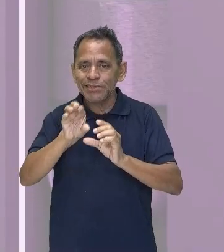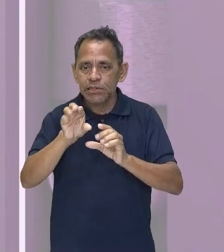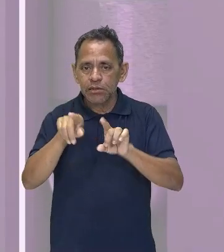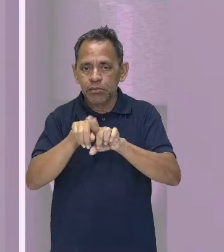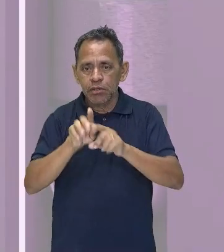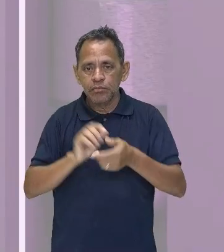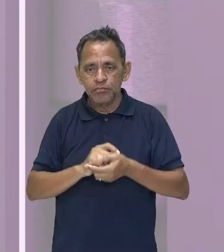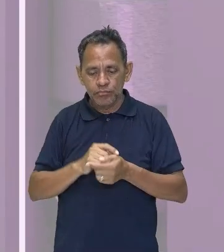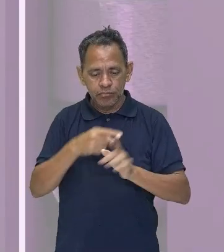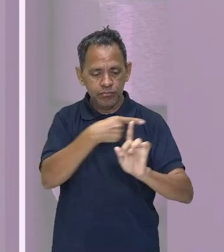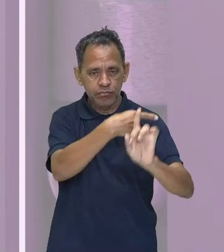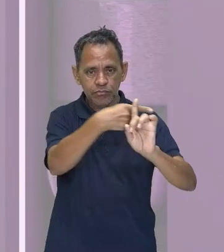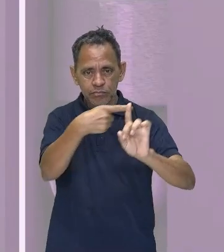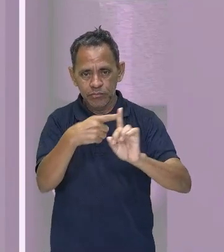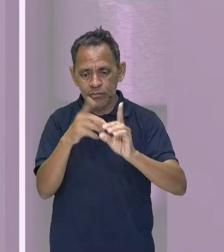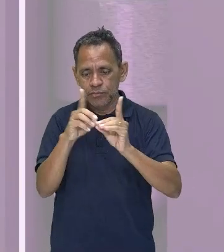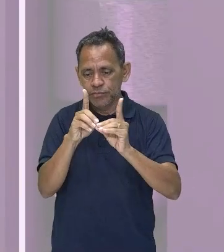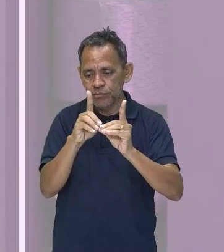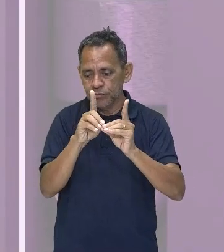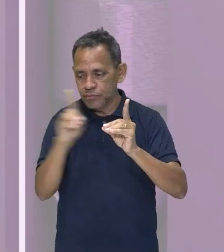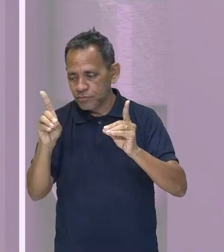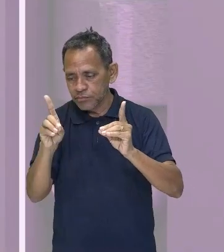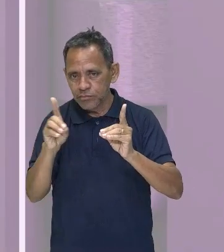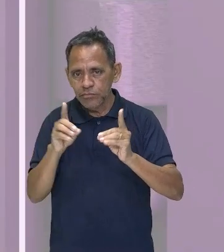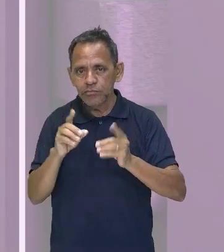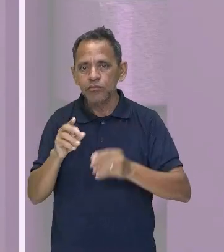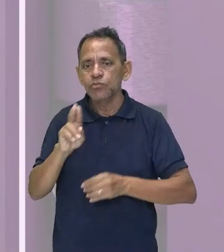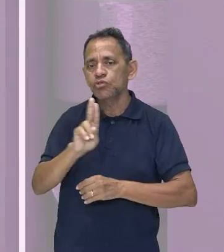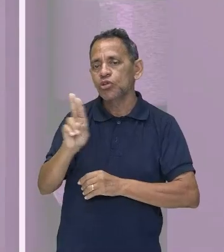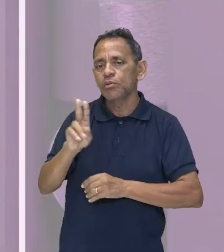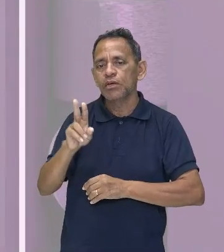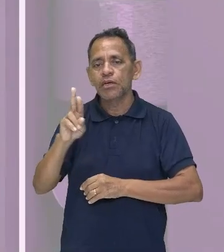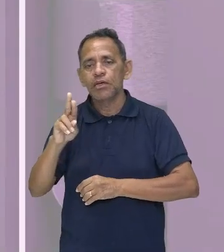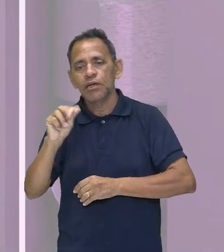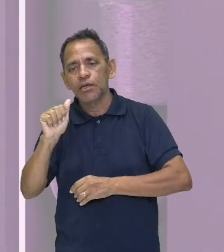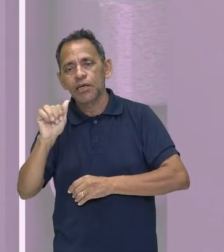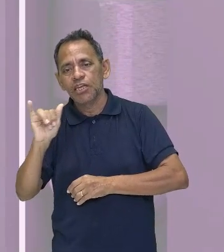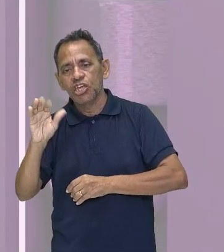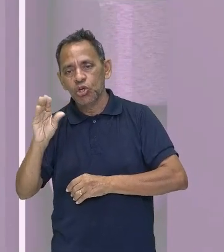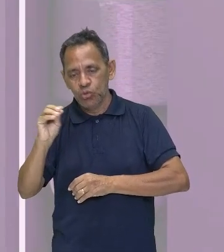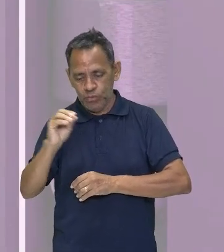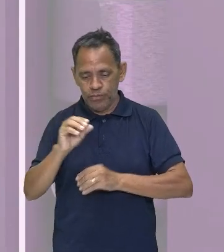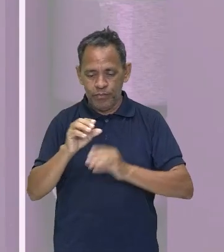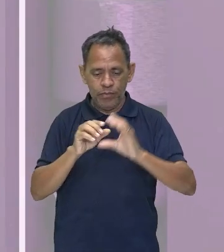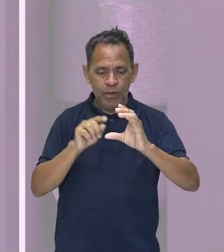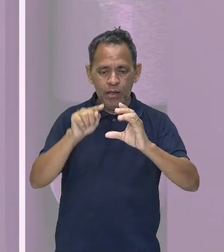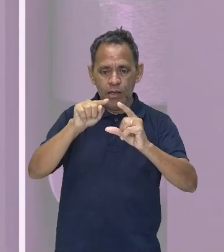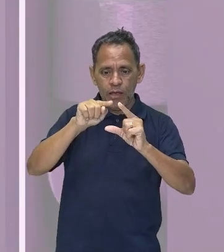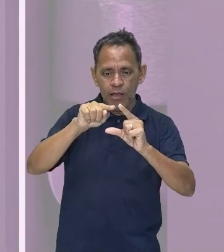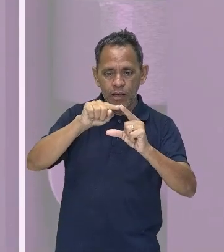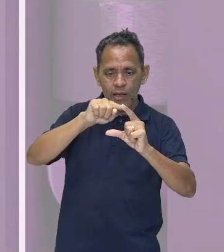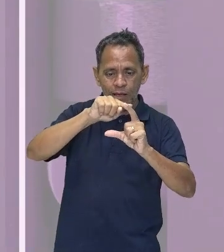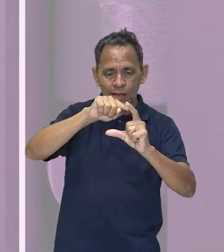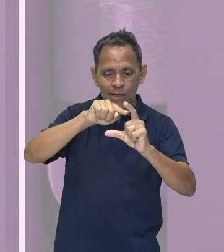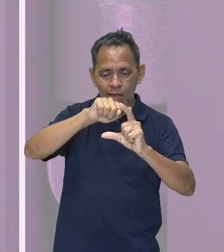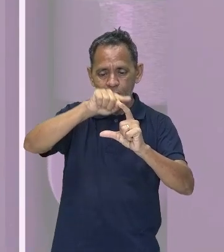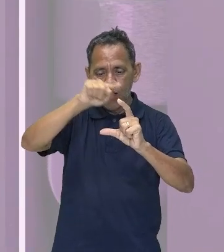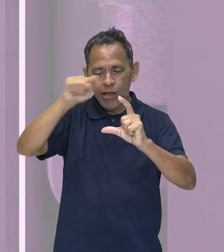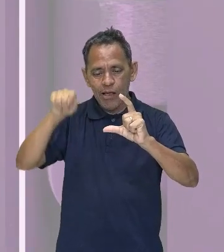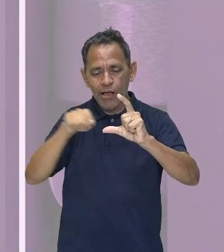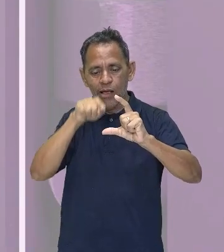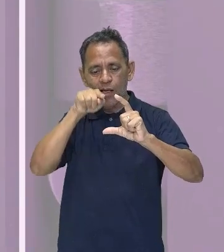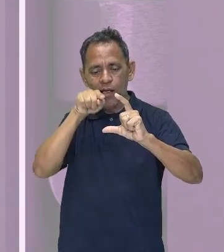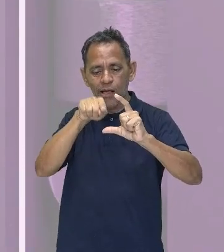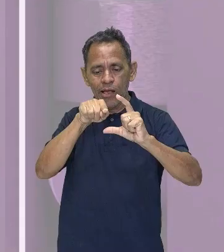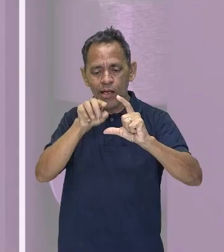do diâmetro é o raio, tá? Então, do centro da circunferência até a extremidade, você tem